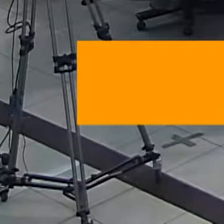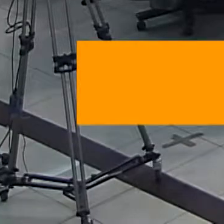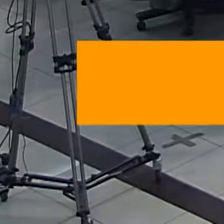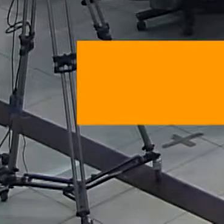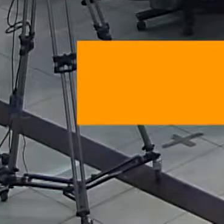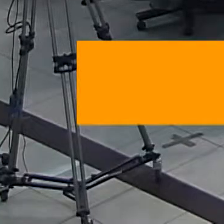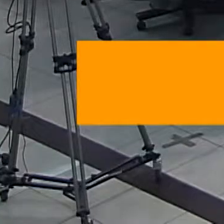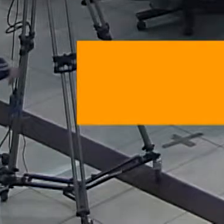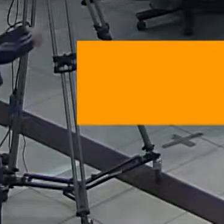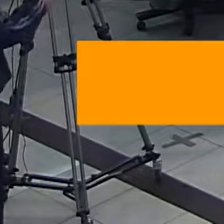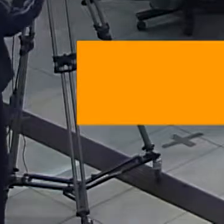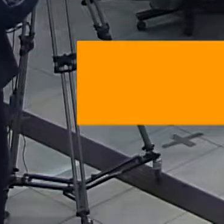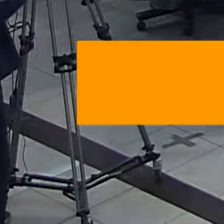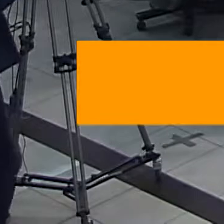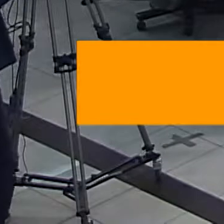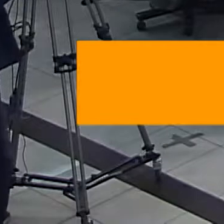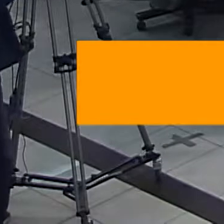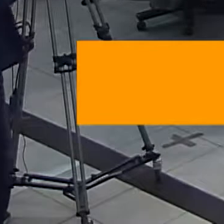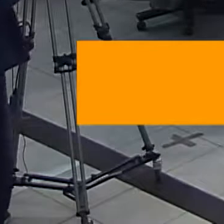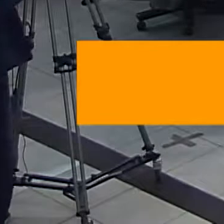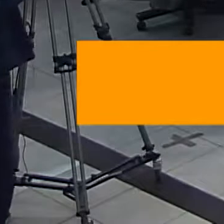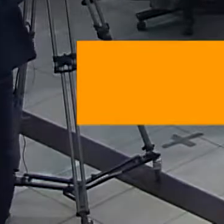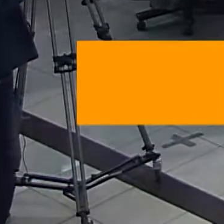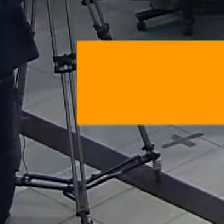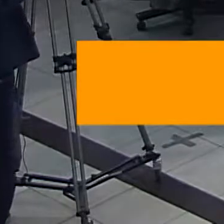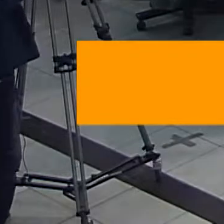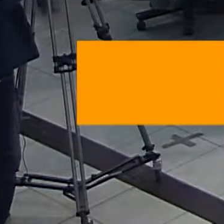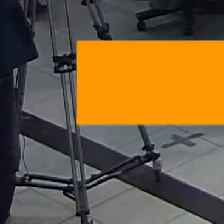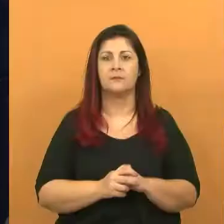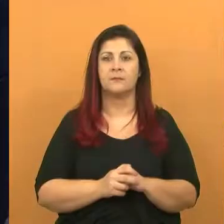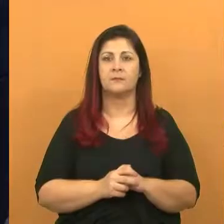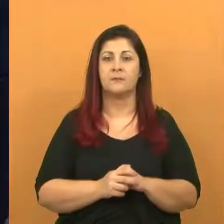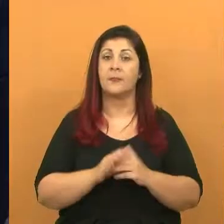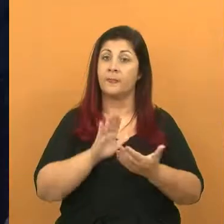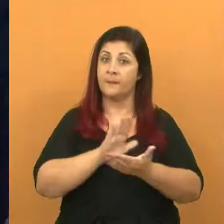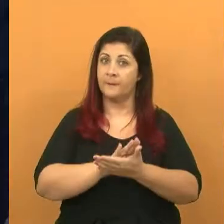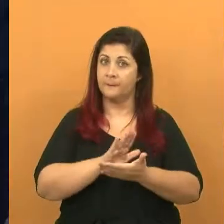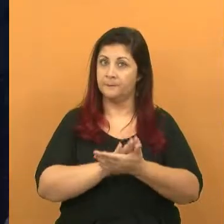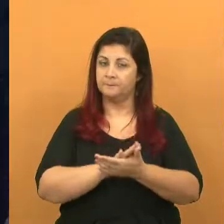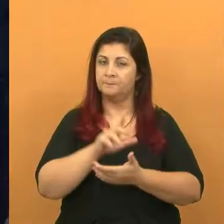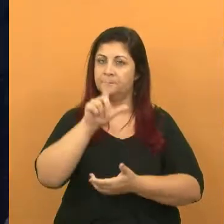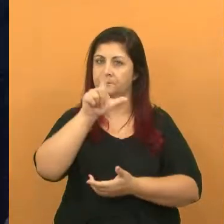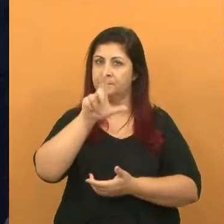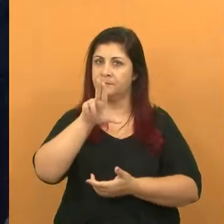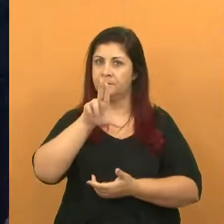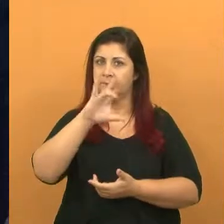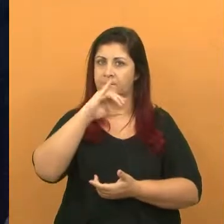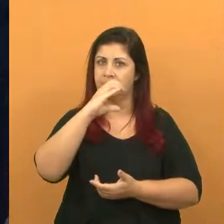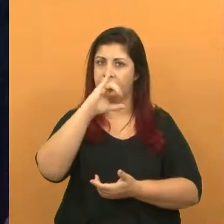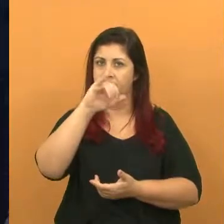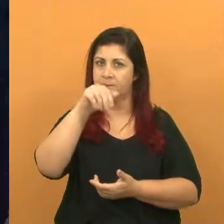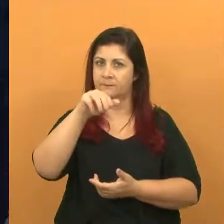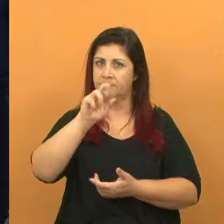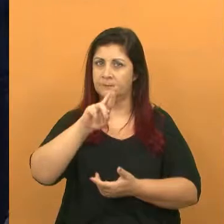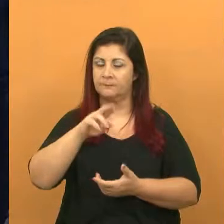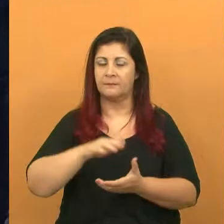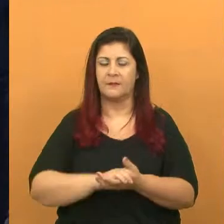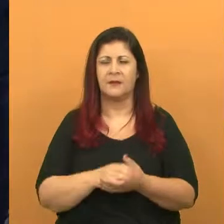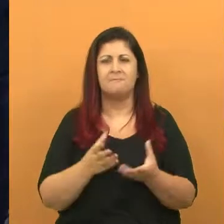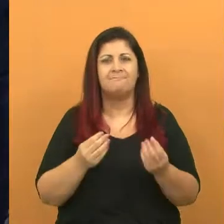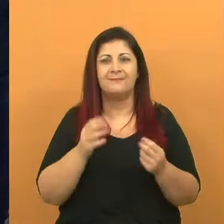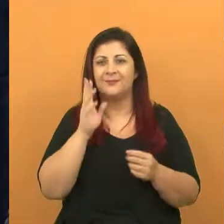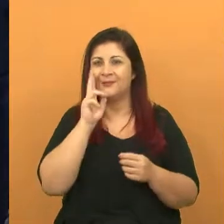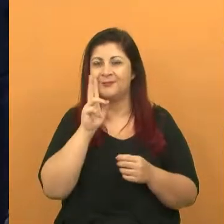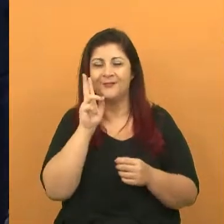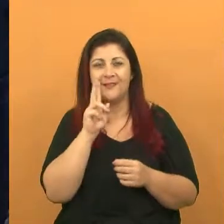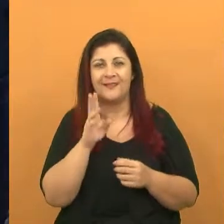Quero colaborar também daqui. Quero dar os parabéns, Lucimar. É uma coisa tão legal, né?